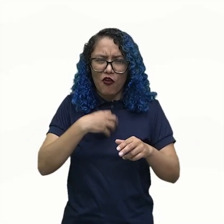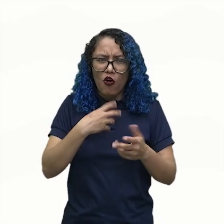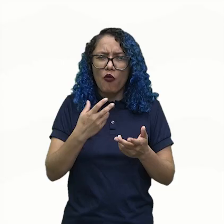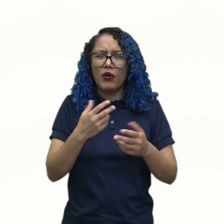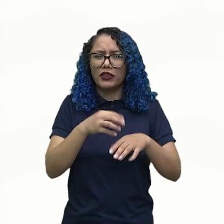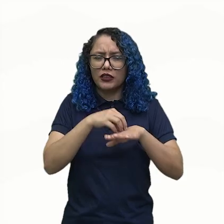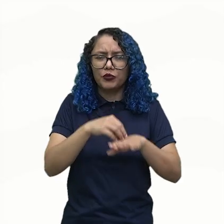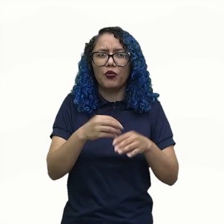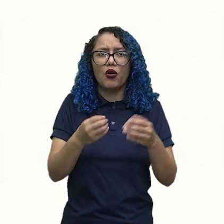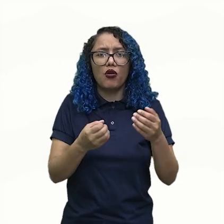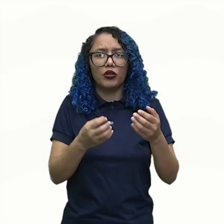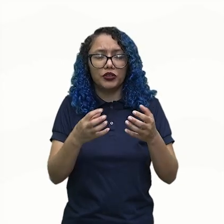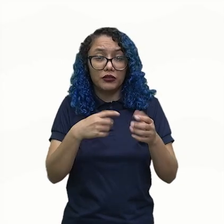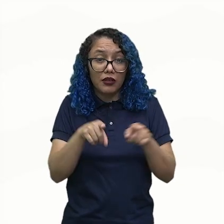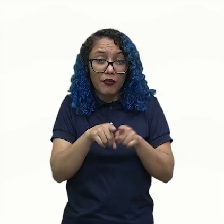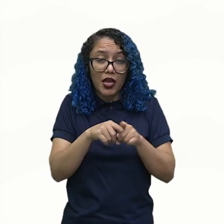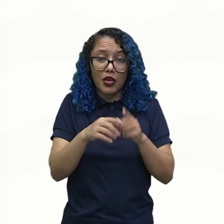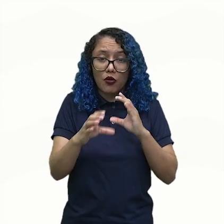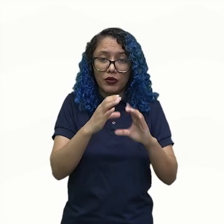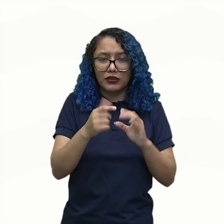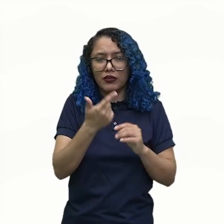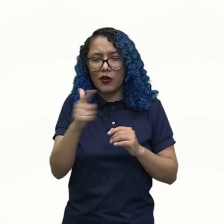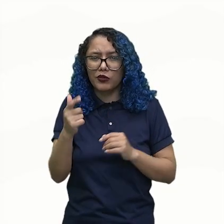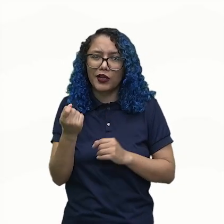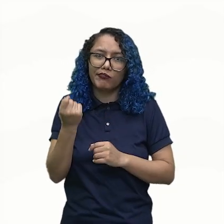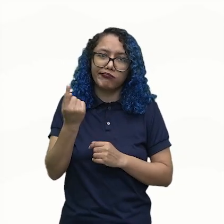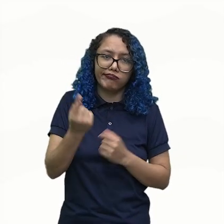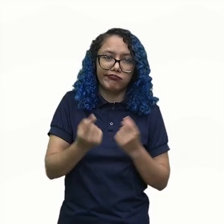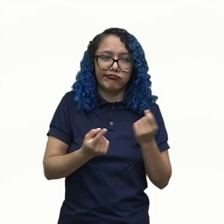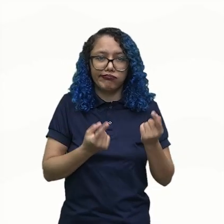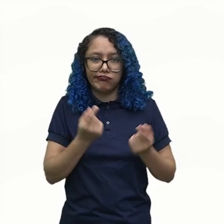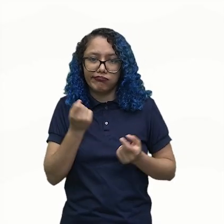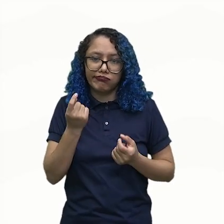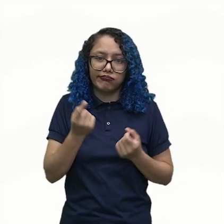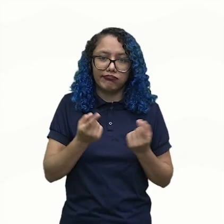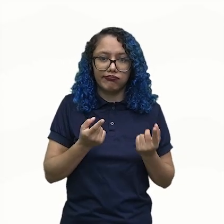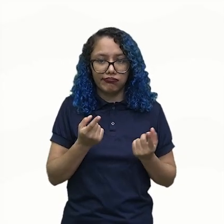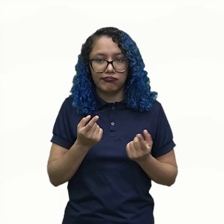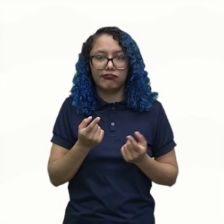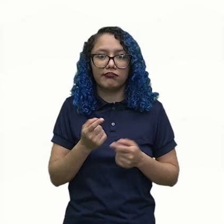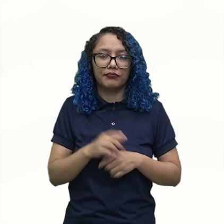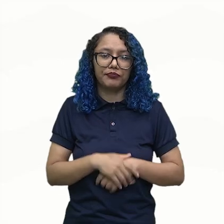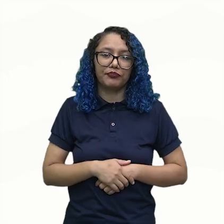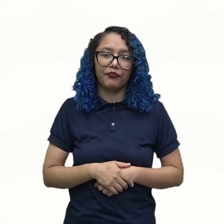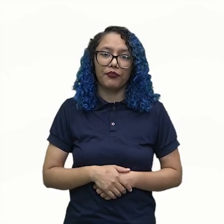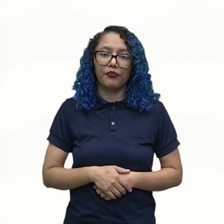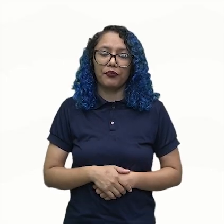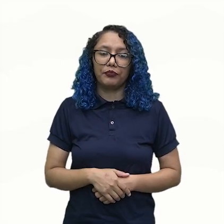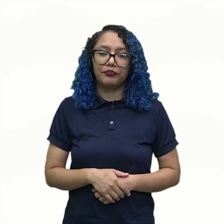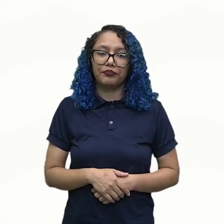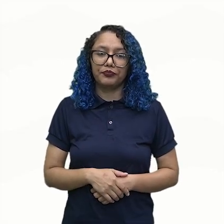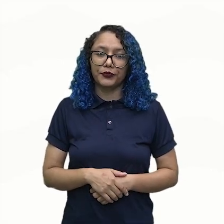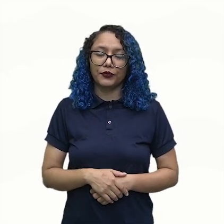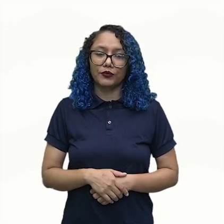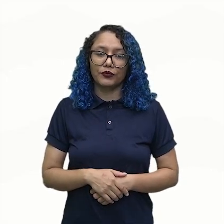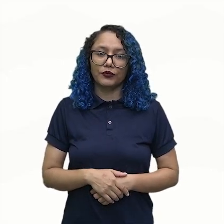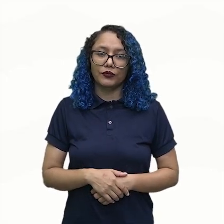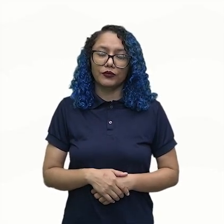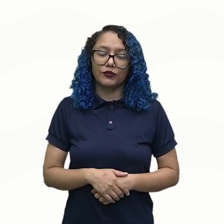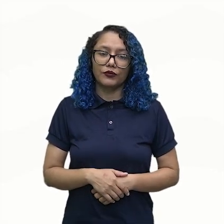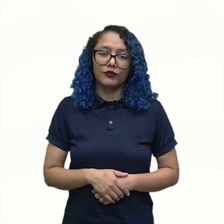Rede urbana rarefeita, pouca infraestrutura de transporte e também de comunicações,